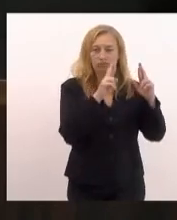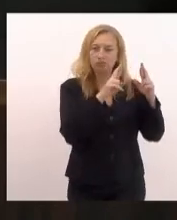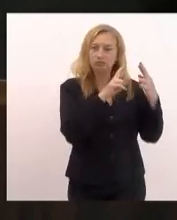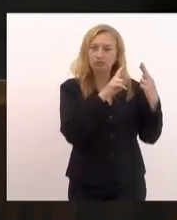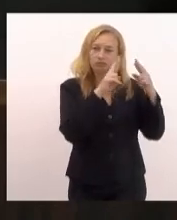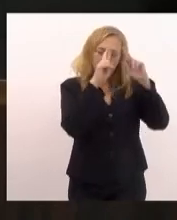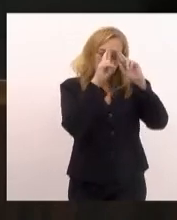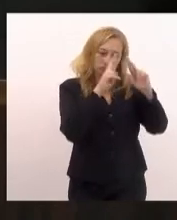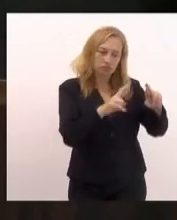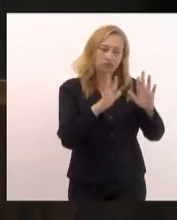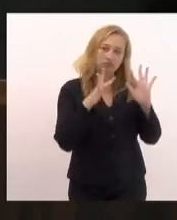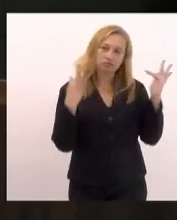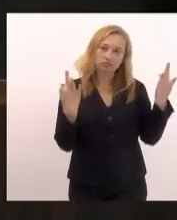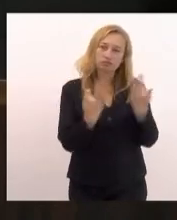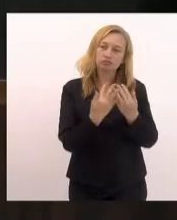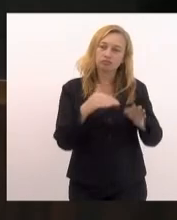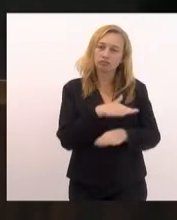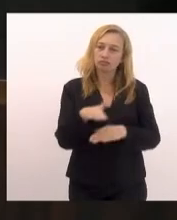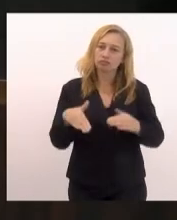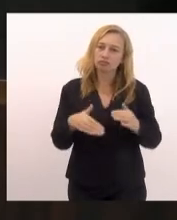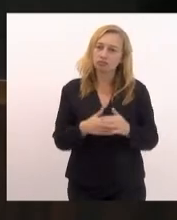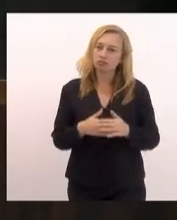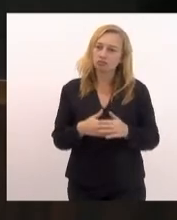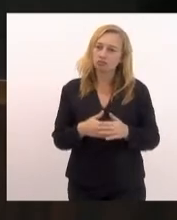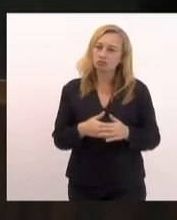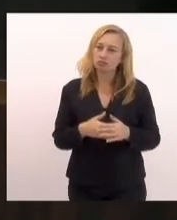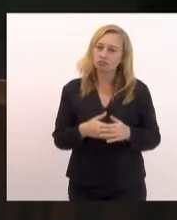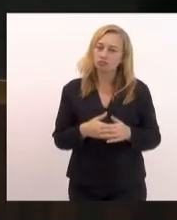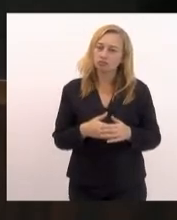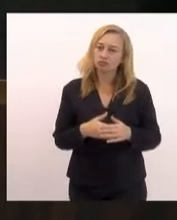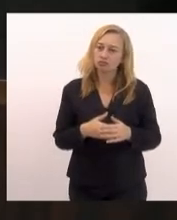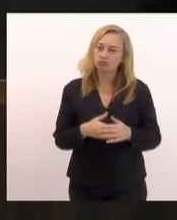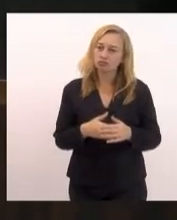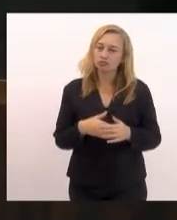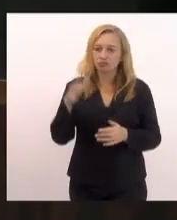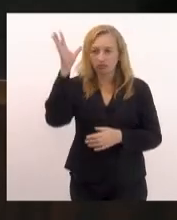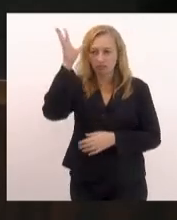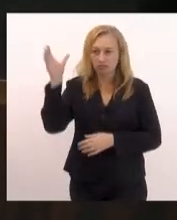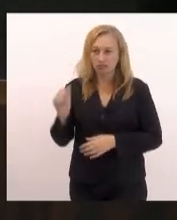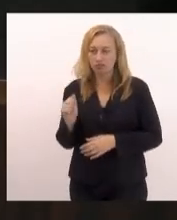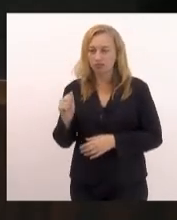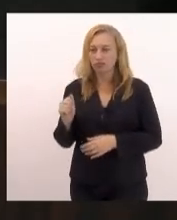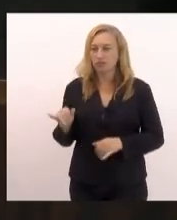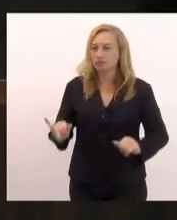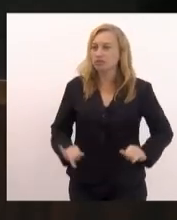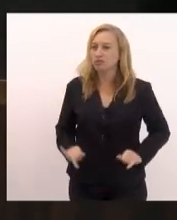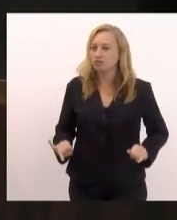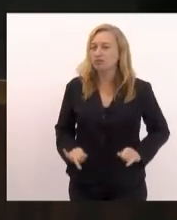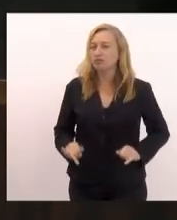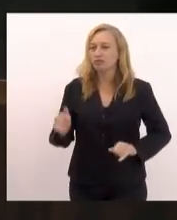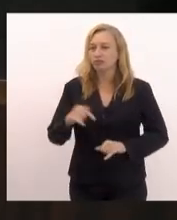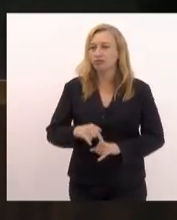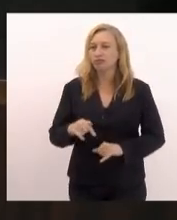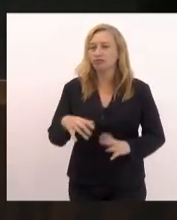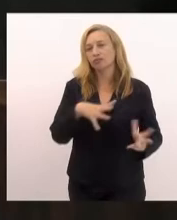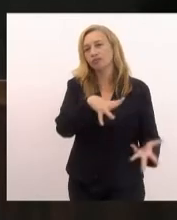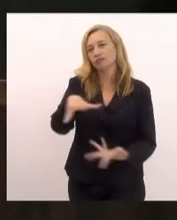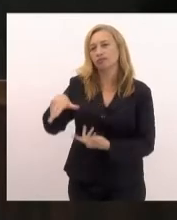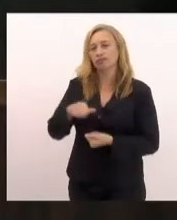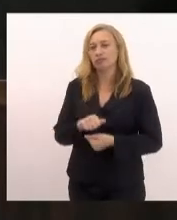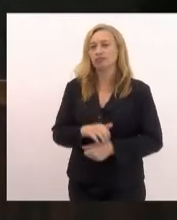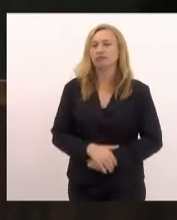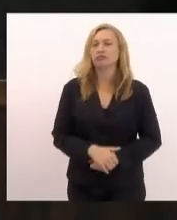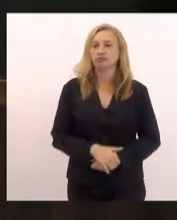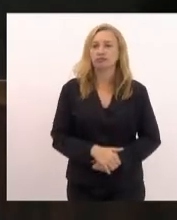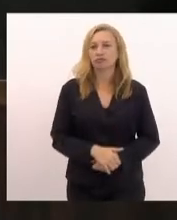a todos os emigrantes que sofrem abusos aqui e no mundo. Eu poderia